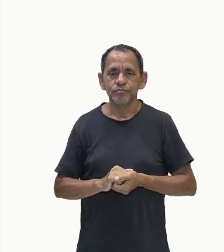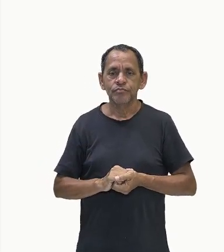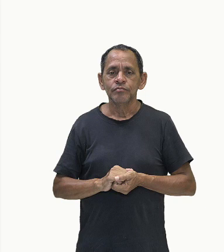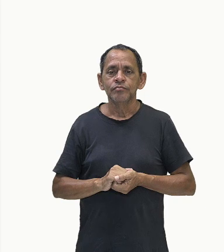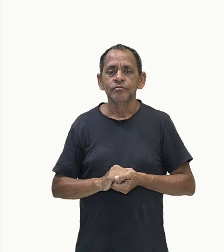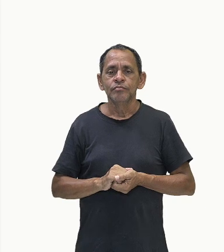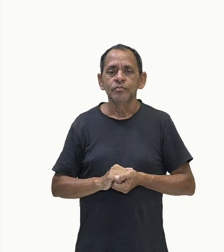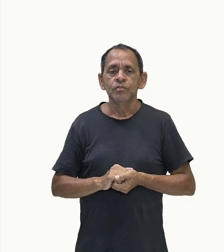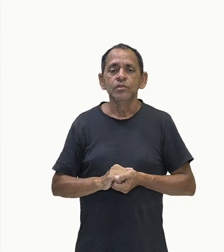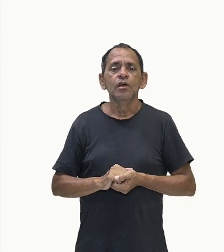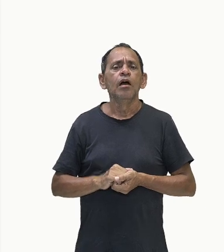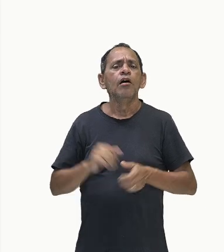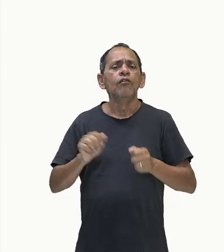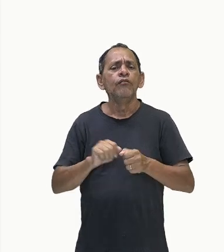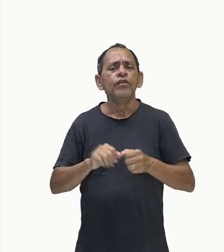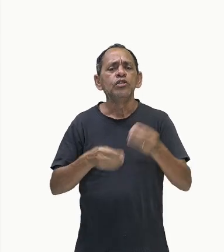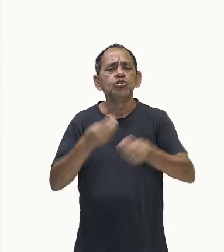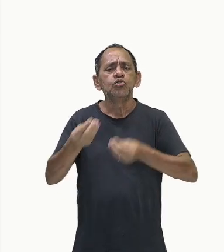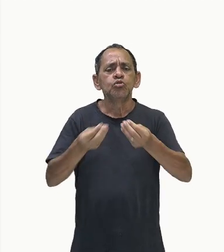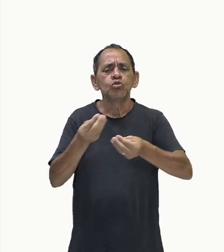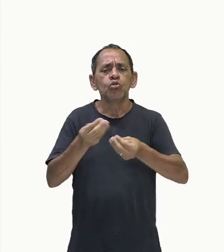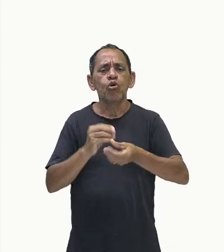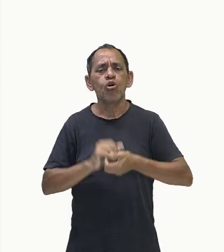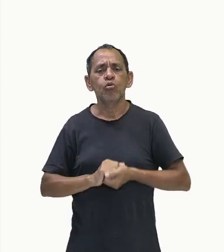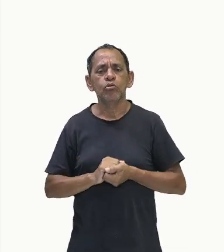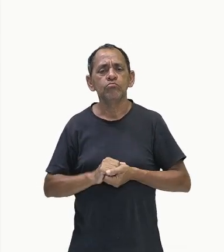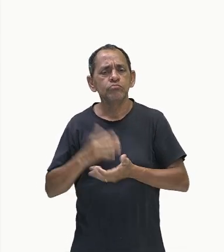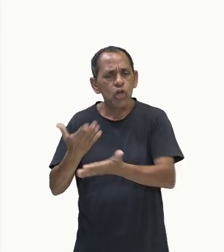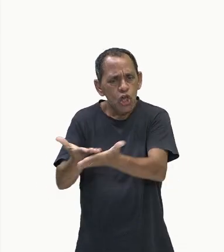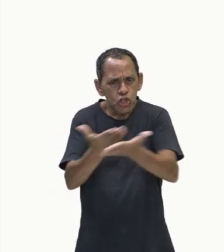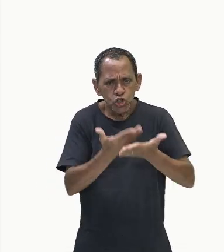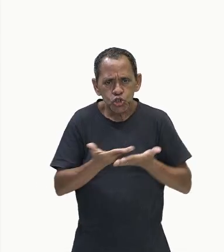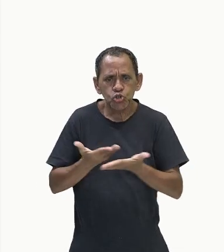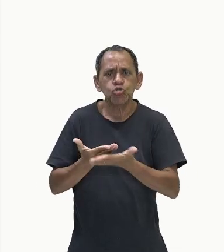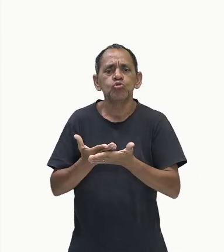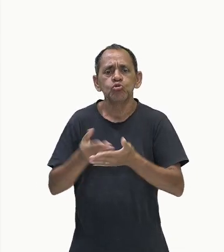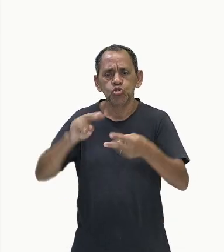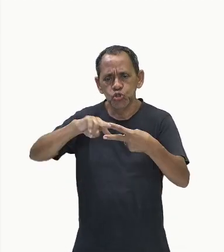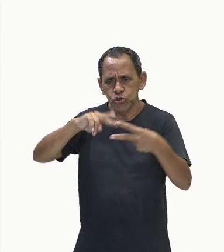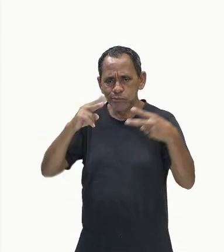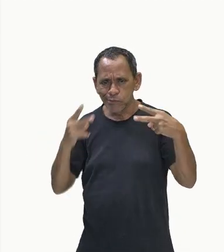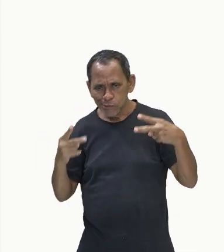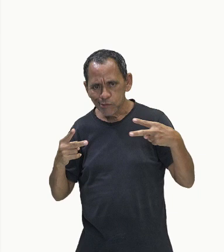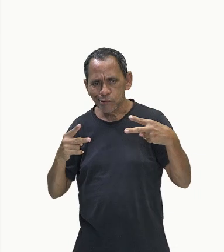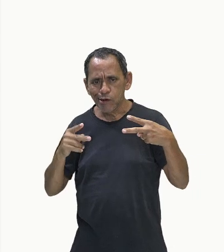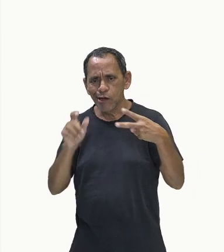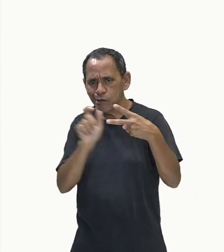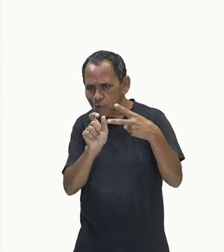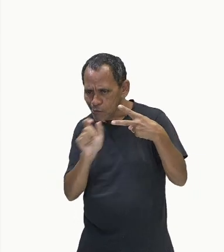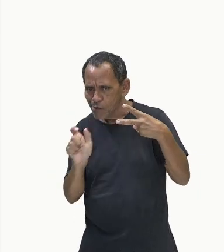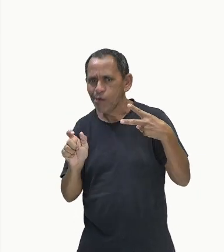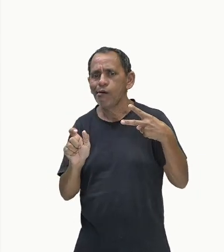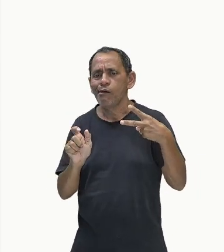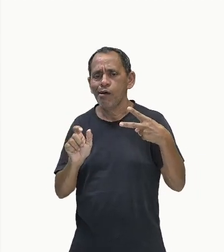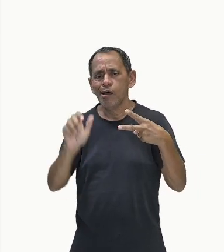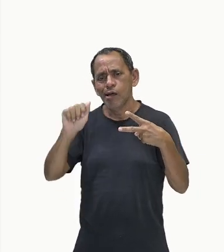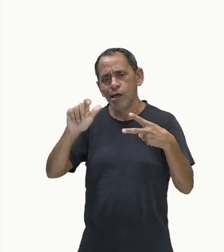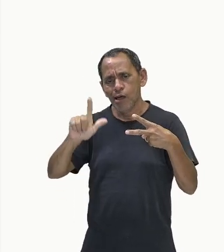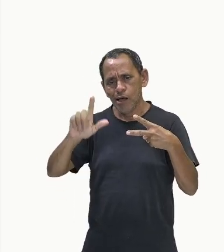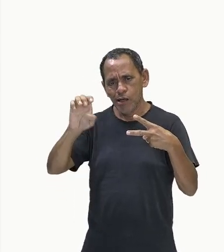sendo realizadas para que esses estudos e os genes alelos possam, então,